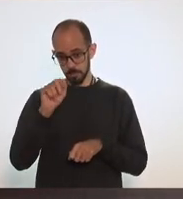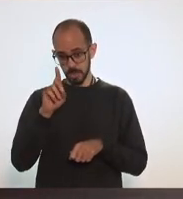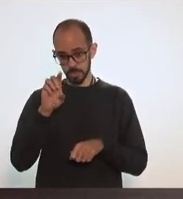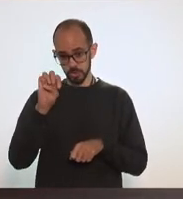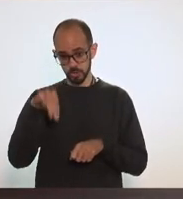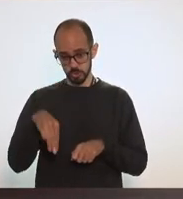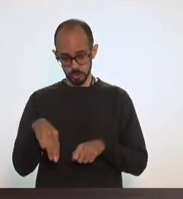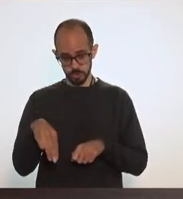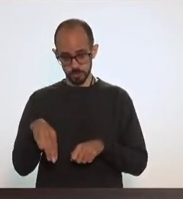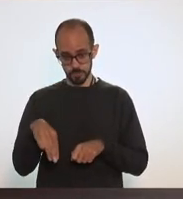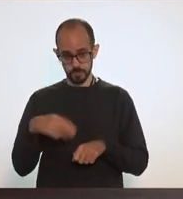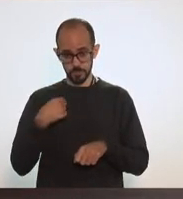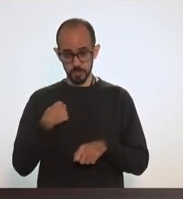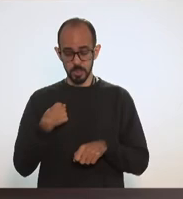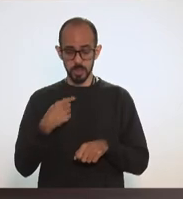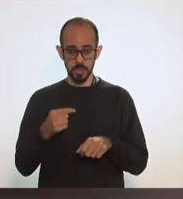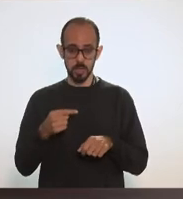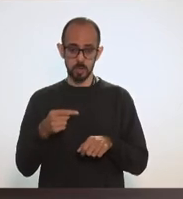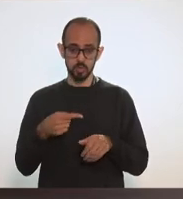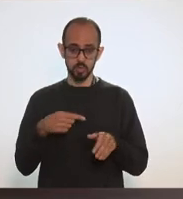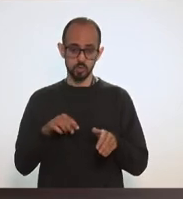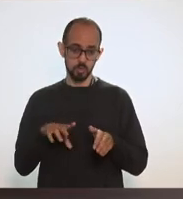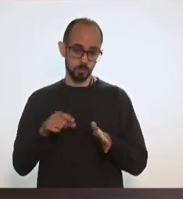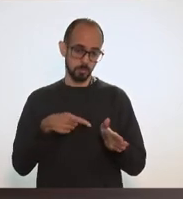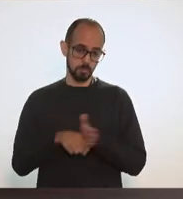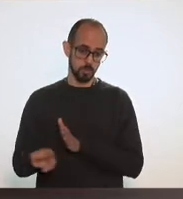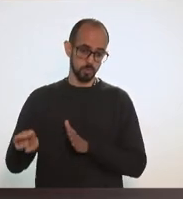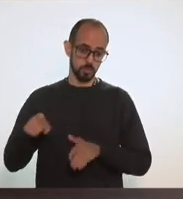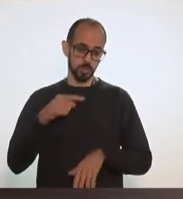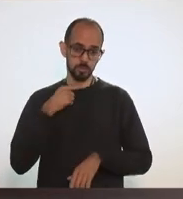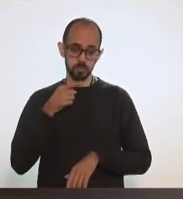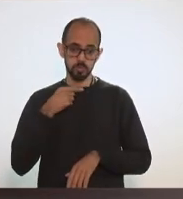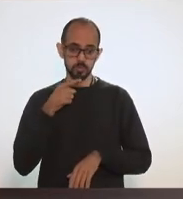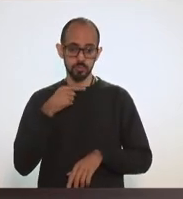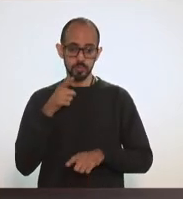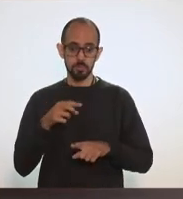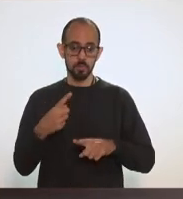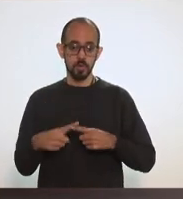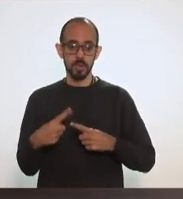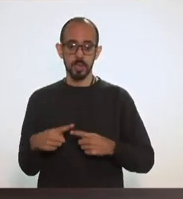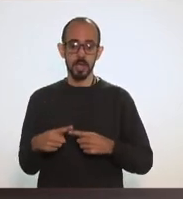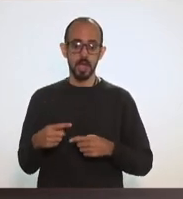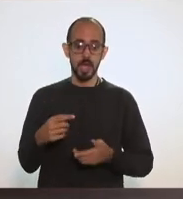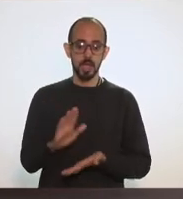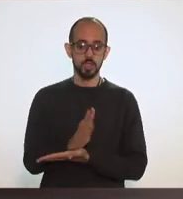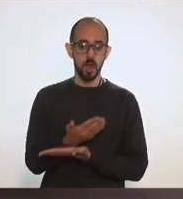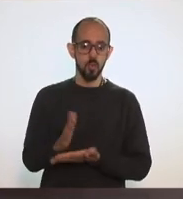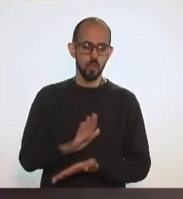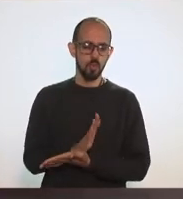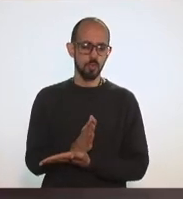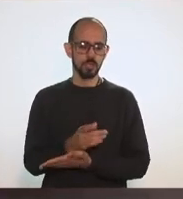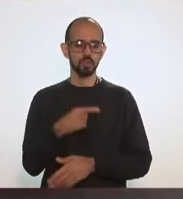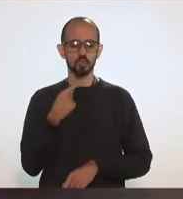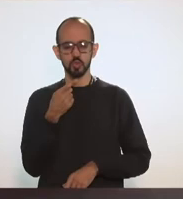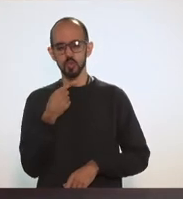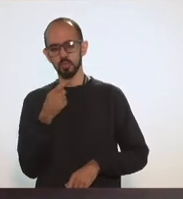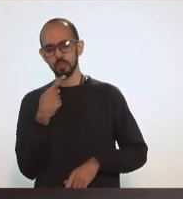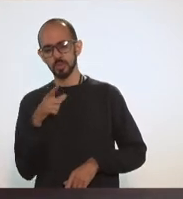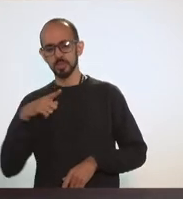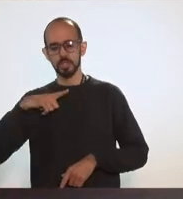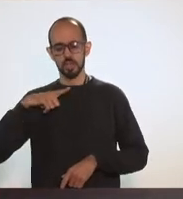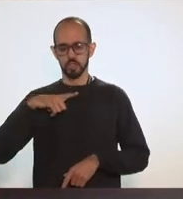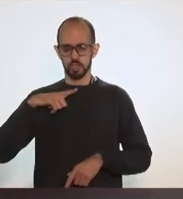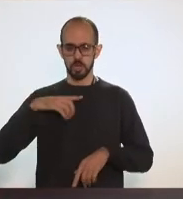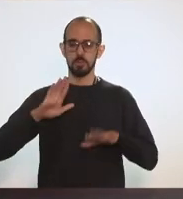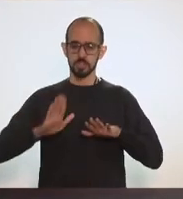aqui apenas do Ninho do Urubu, porque era onde a gente tinha alguma divergência, mas que já foi sanada.